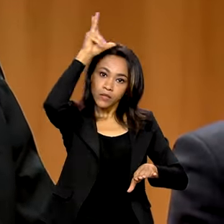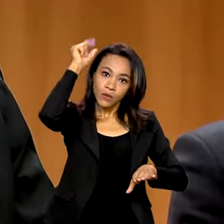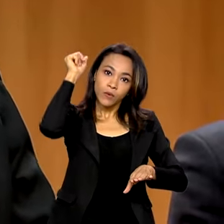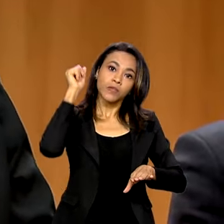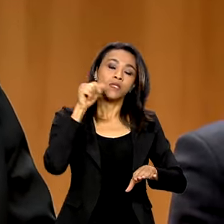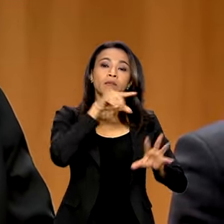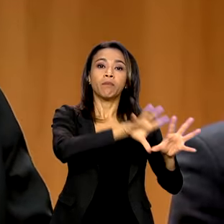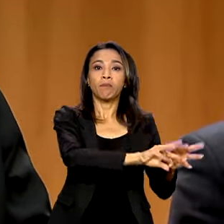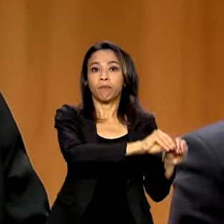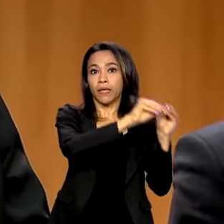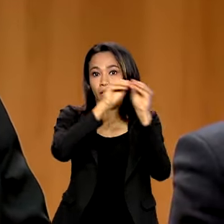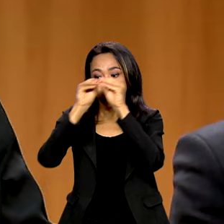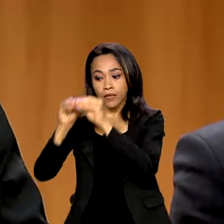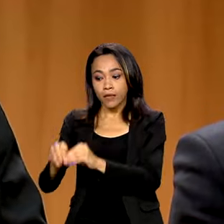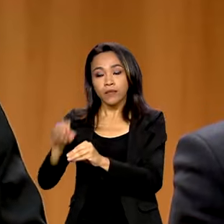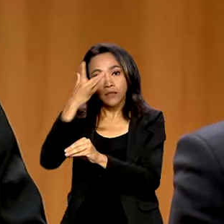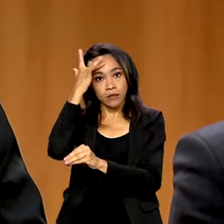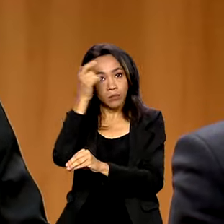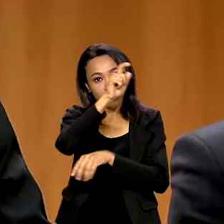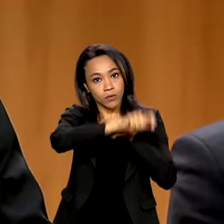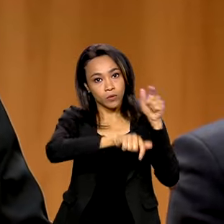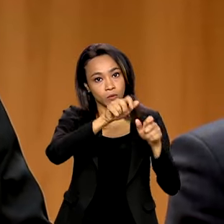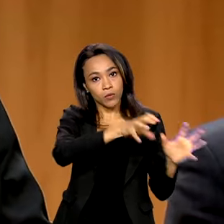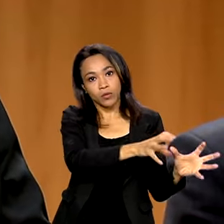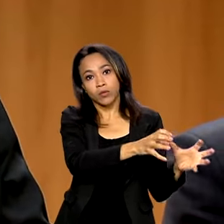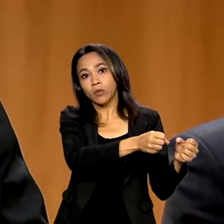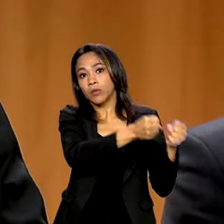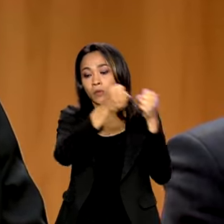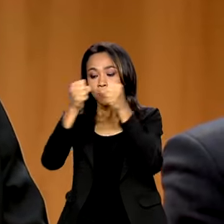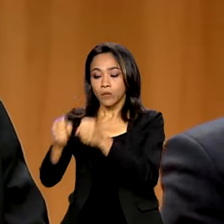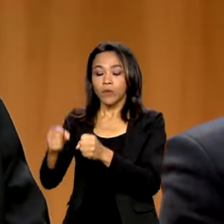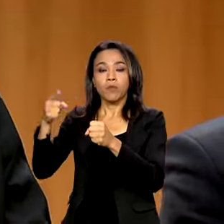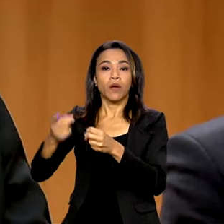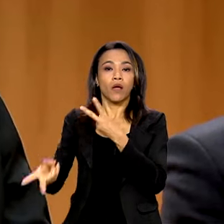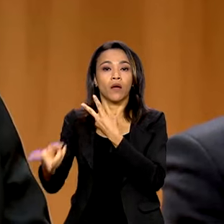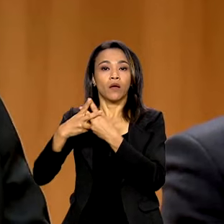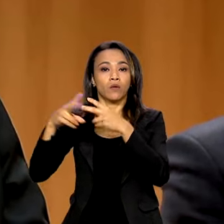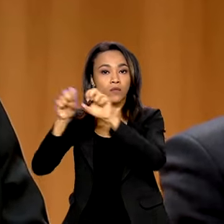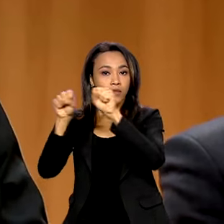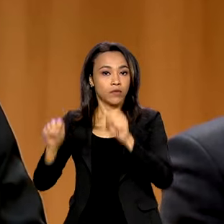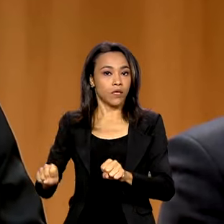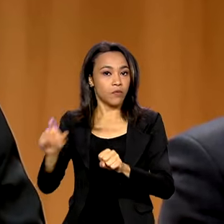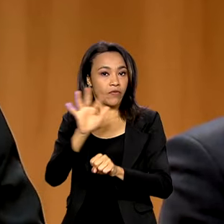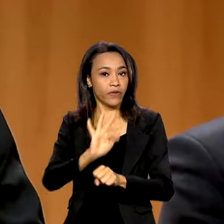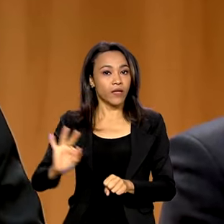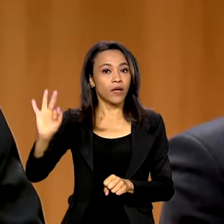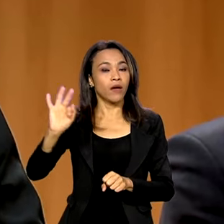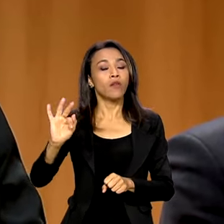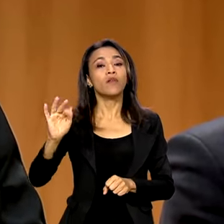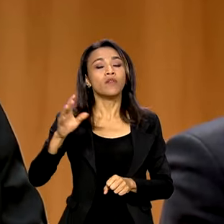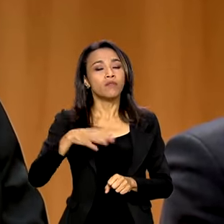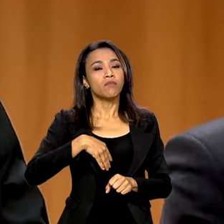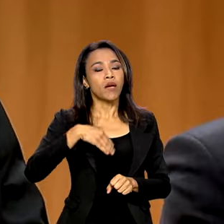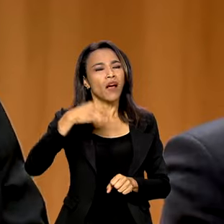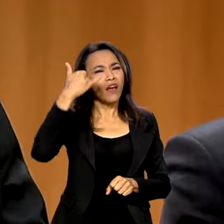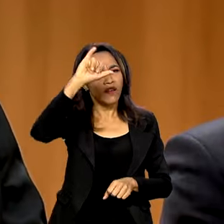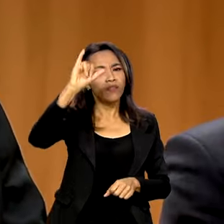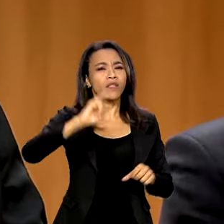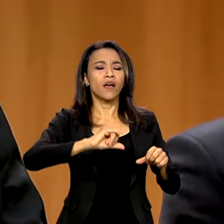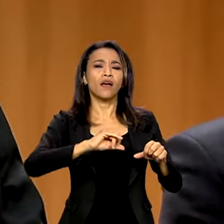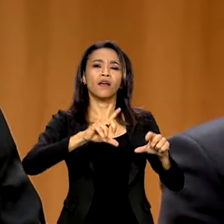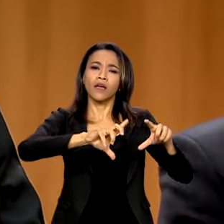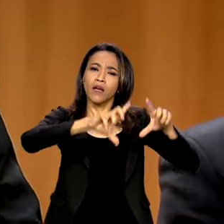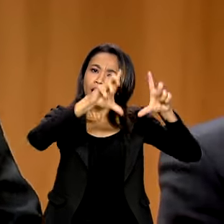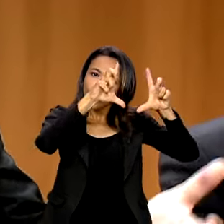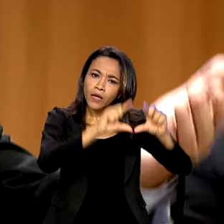intensifica a colaboração do governo federal com o enfrentamento dessa crise no sistema penitenciário e na